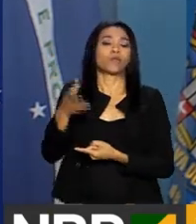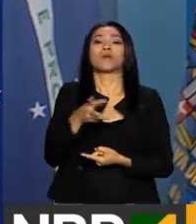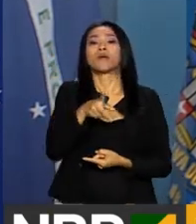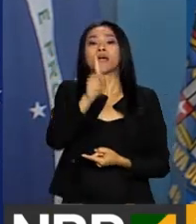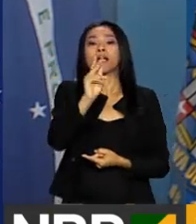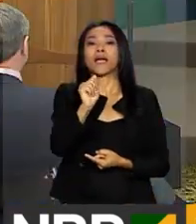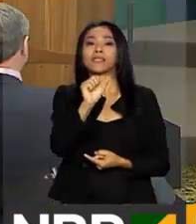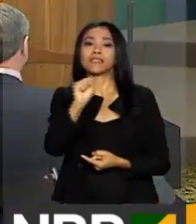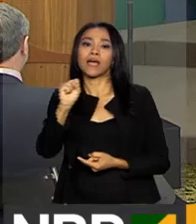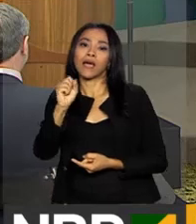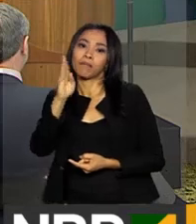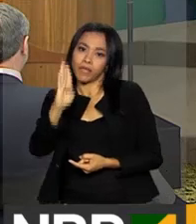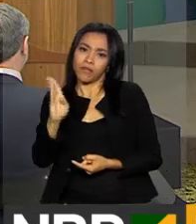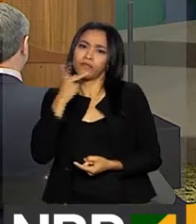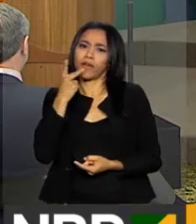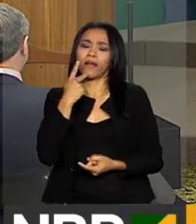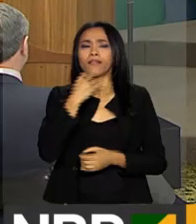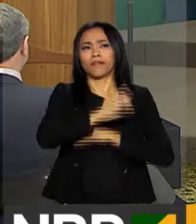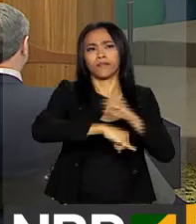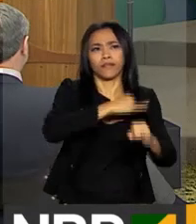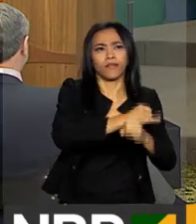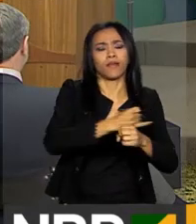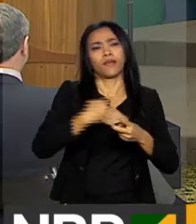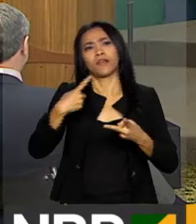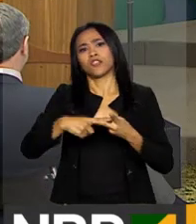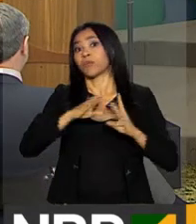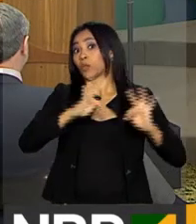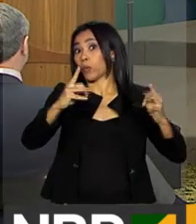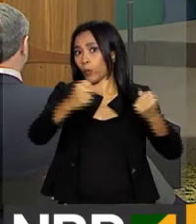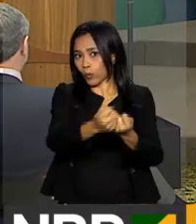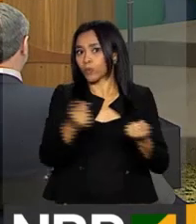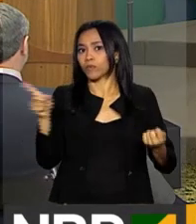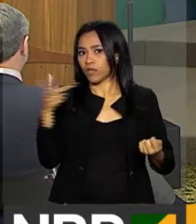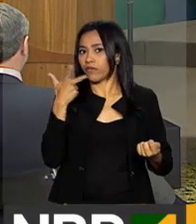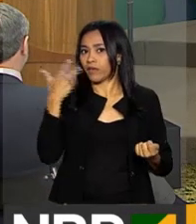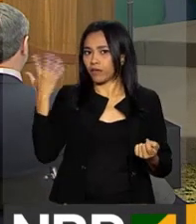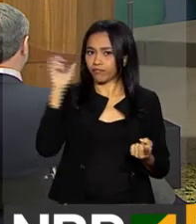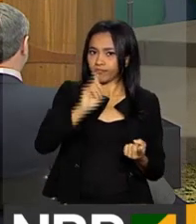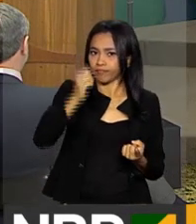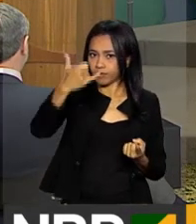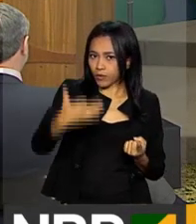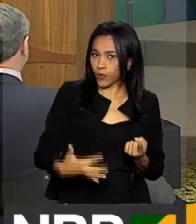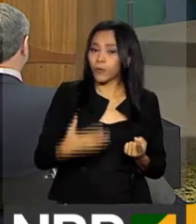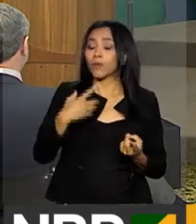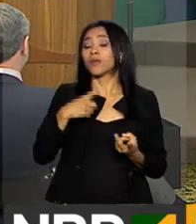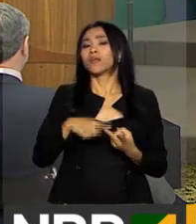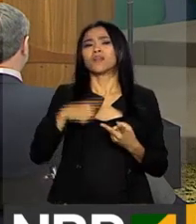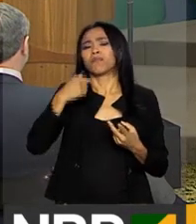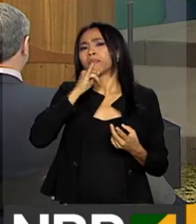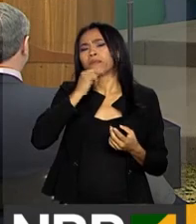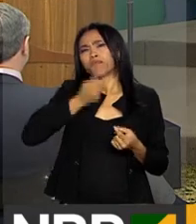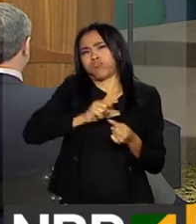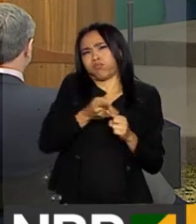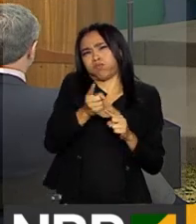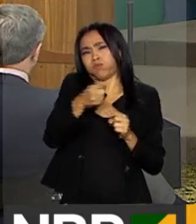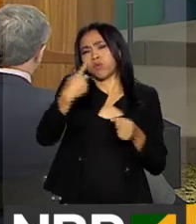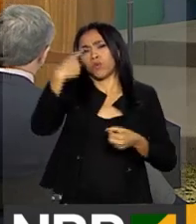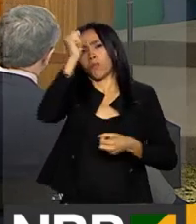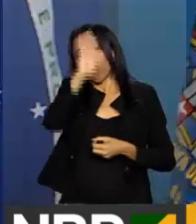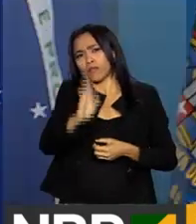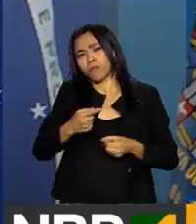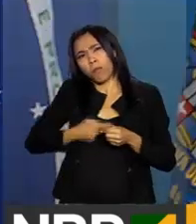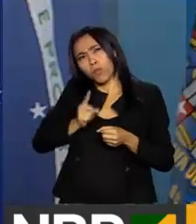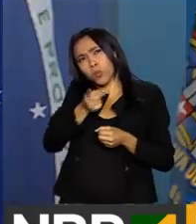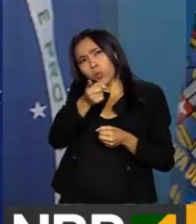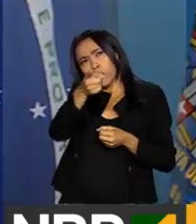a questão da banda larga da internet para todos né significa que até nos rincões mais longínquos